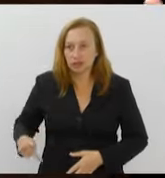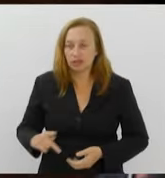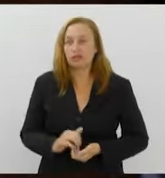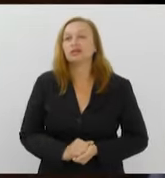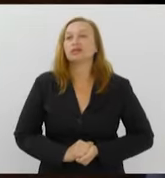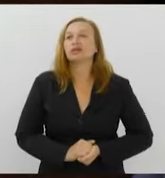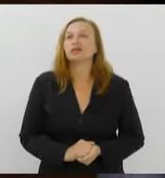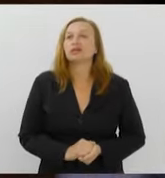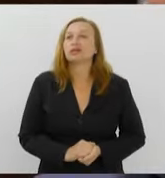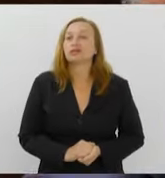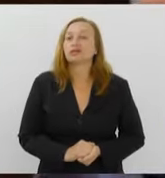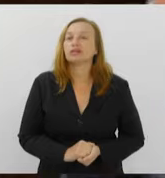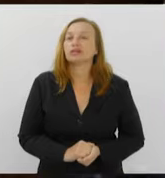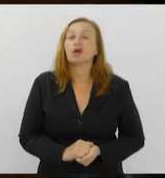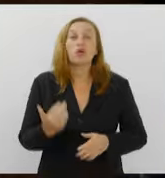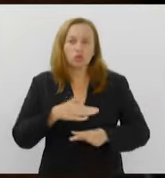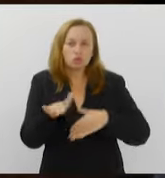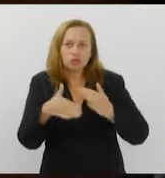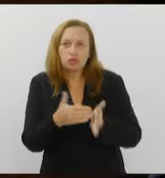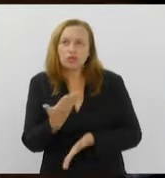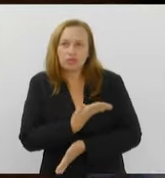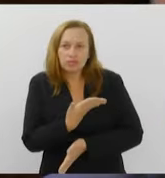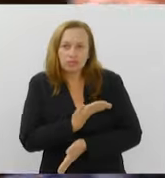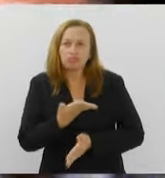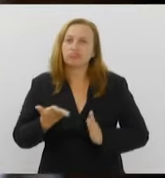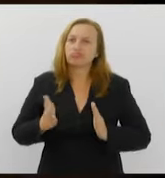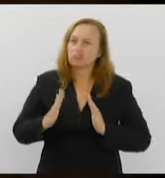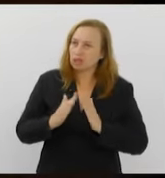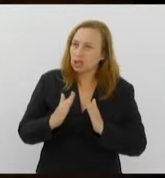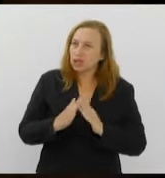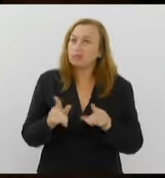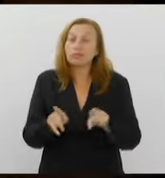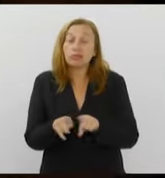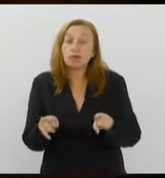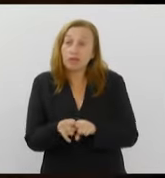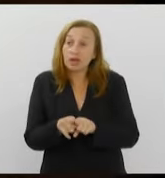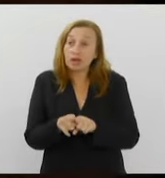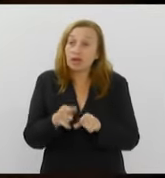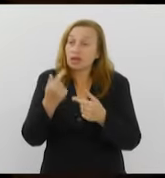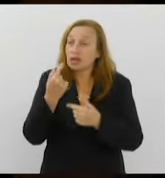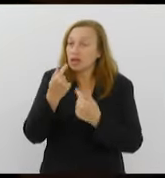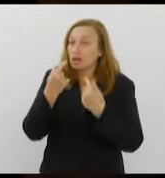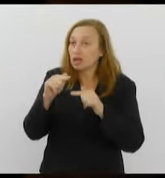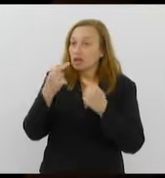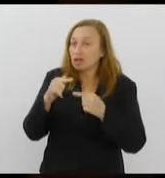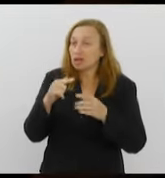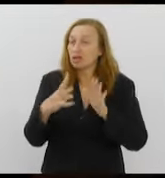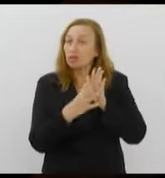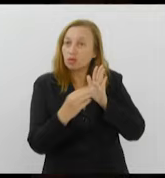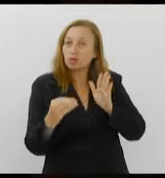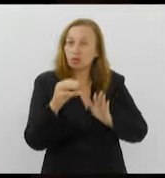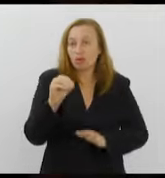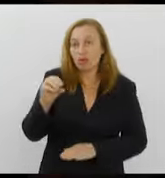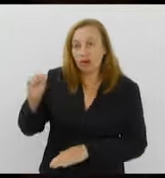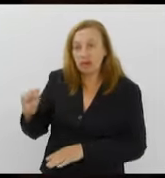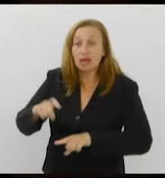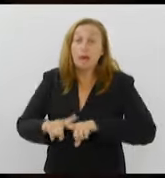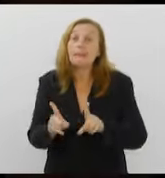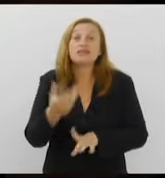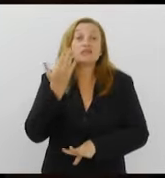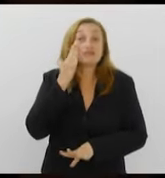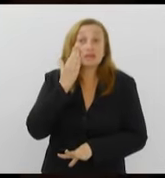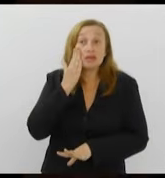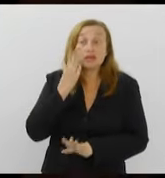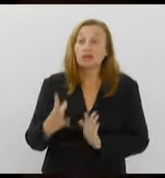que, assim como eu acho que todos os colegas dessa casa, é também crítico ao modelo de OS, mas a gente entende que